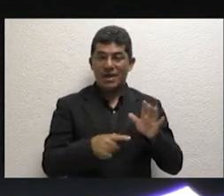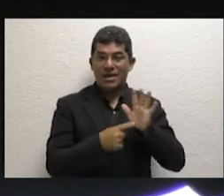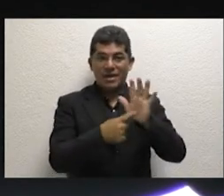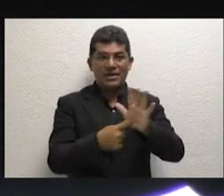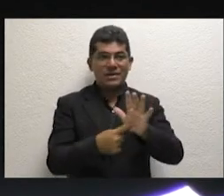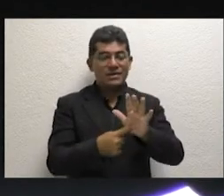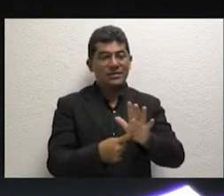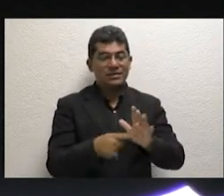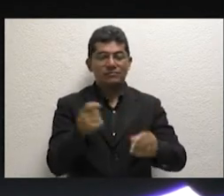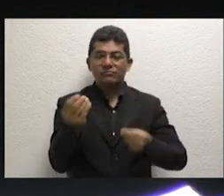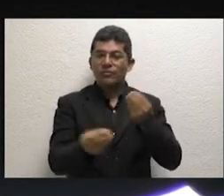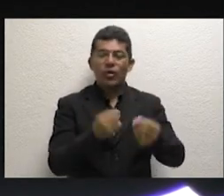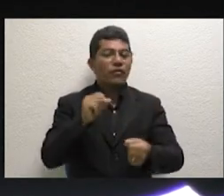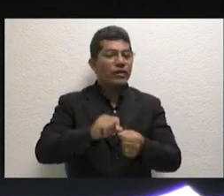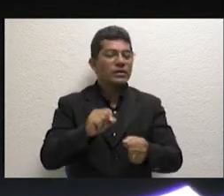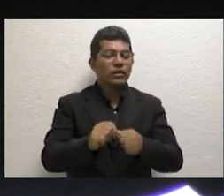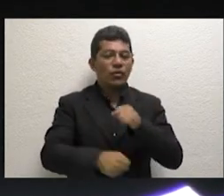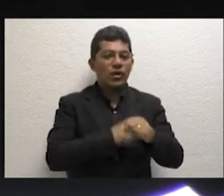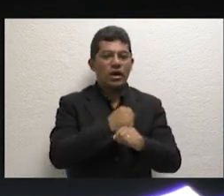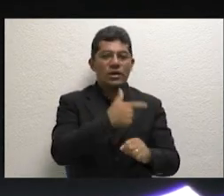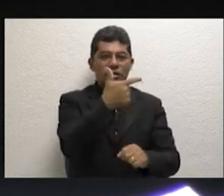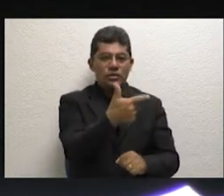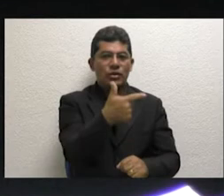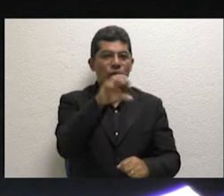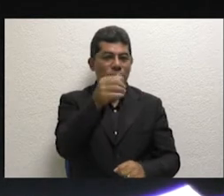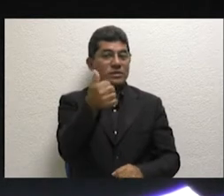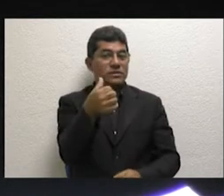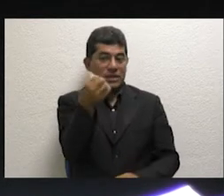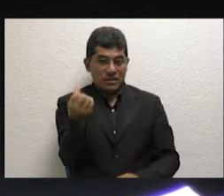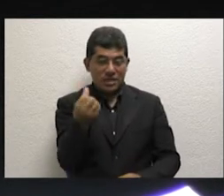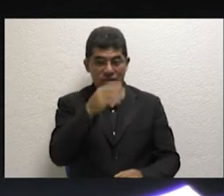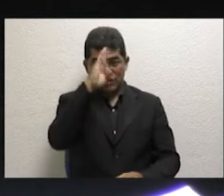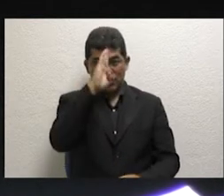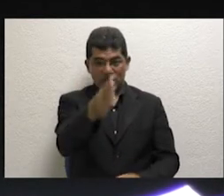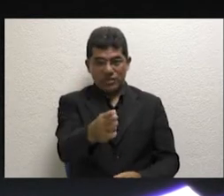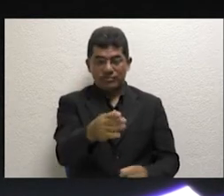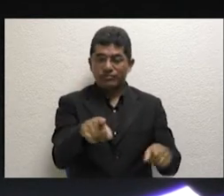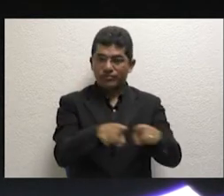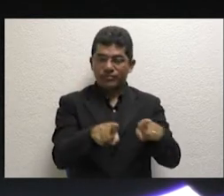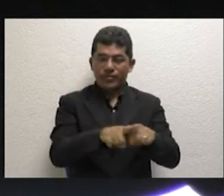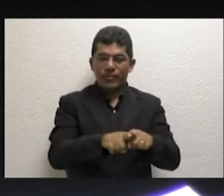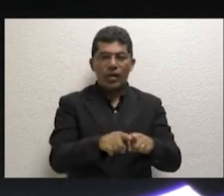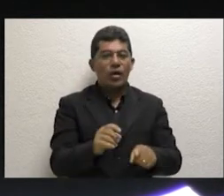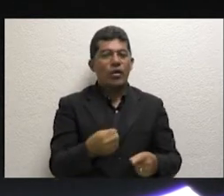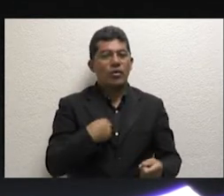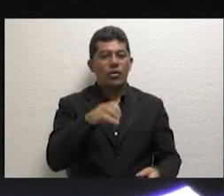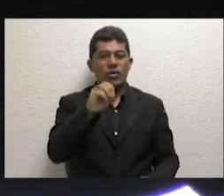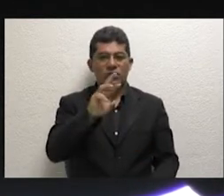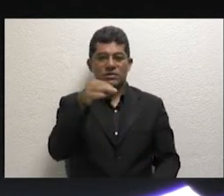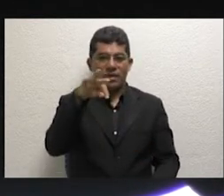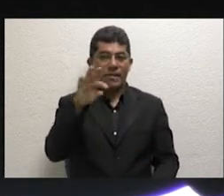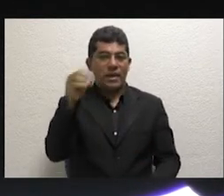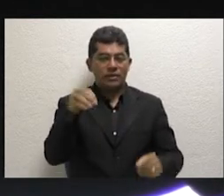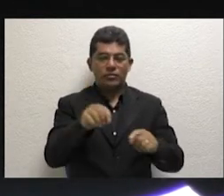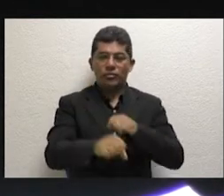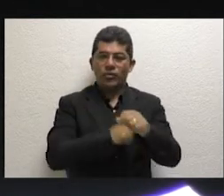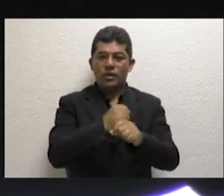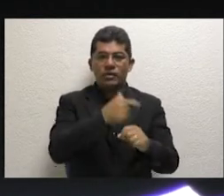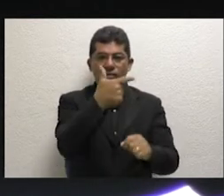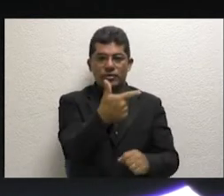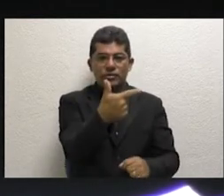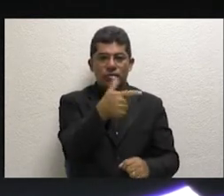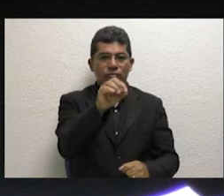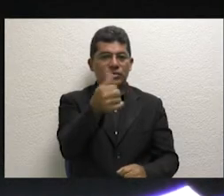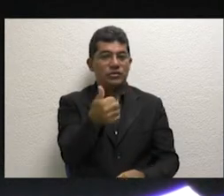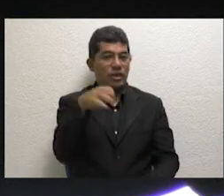a 2016 o impacto financeiro foi direcionado ao orçamento de 2019 cumprindo